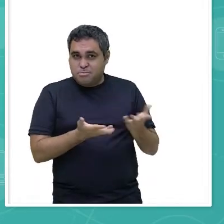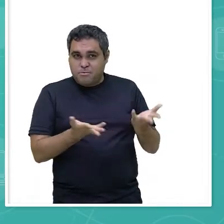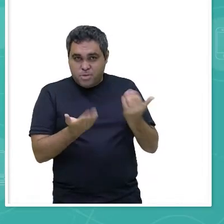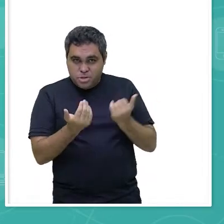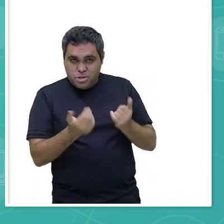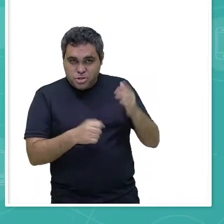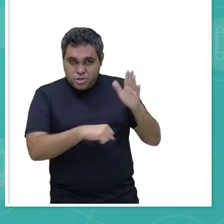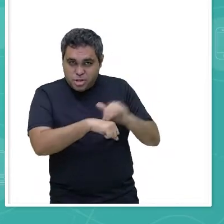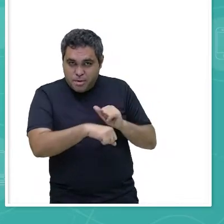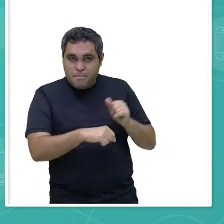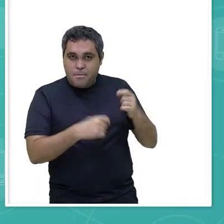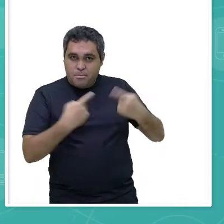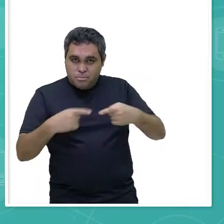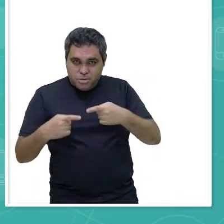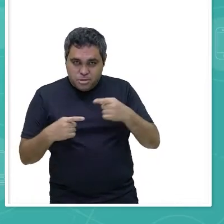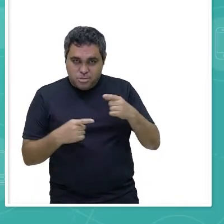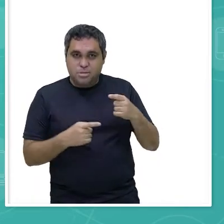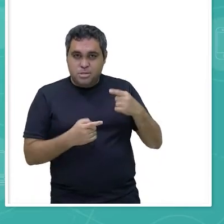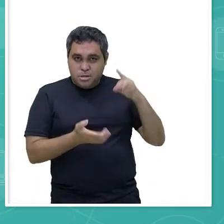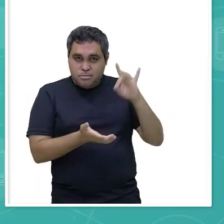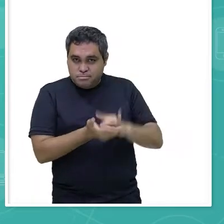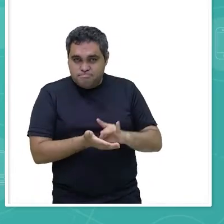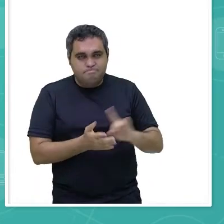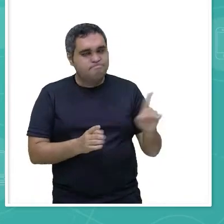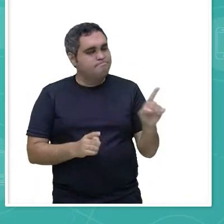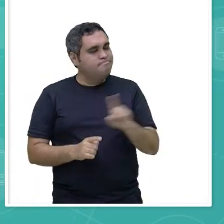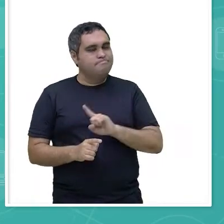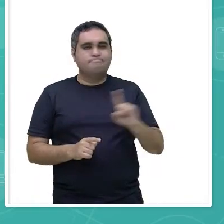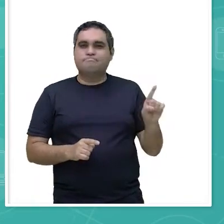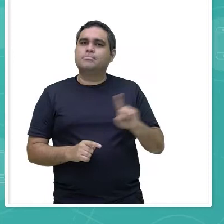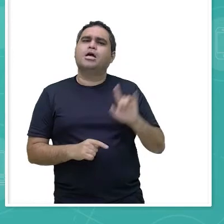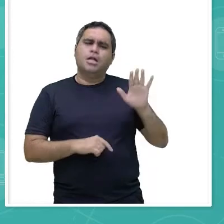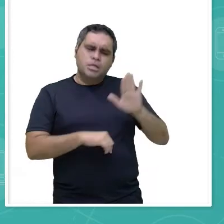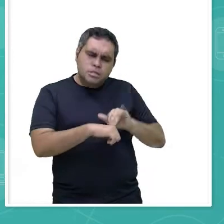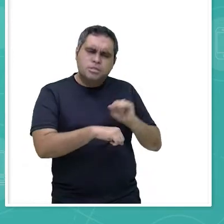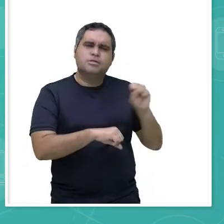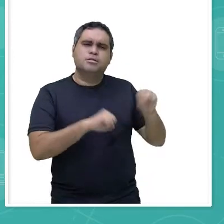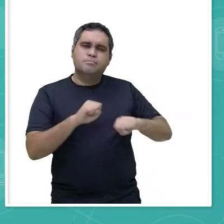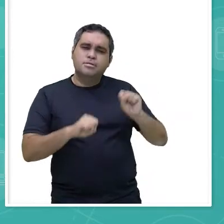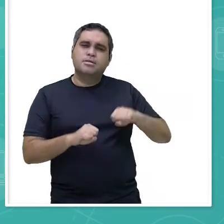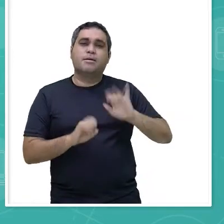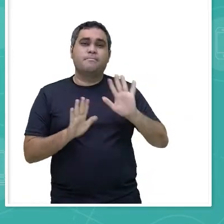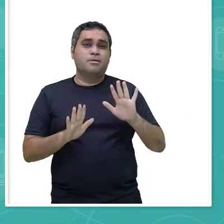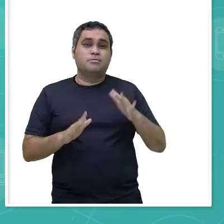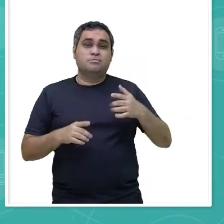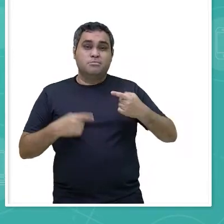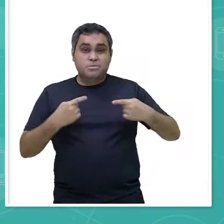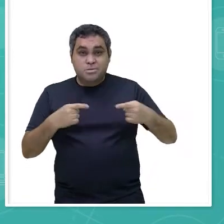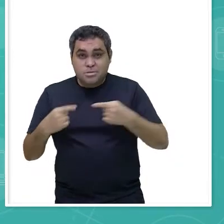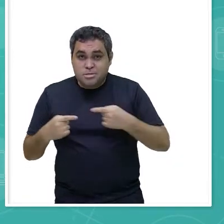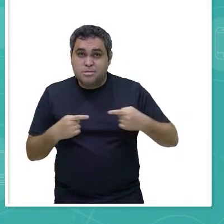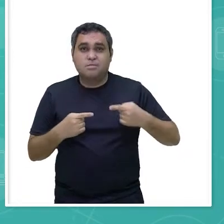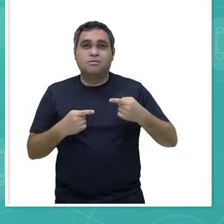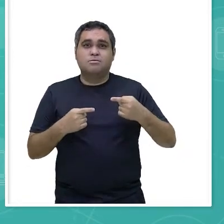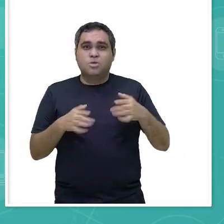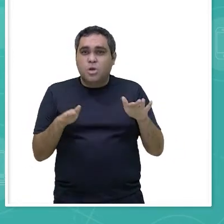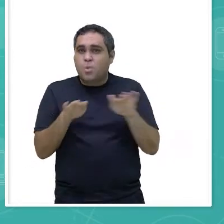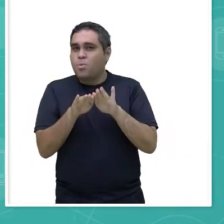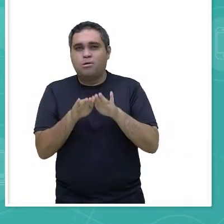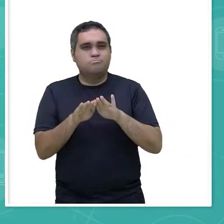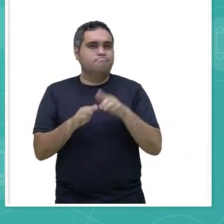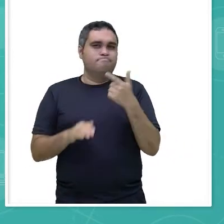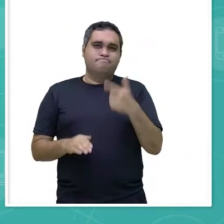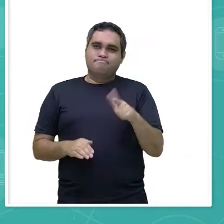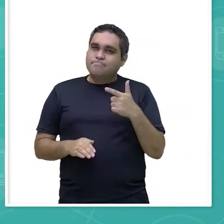modificação constitucional, cria a Duma, mas de fato, não vai existir isso, certo? E aí, lá